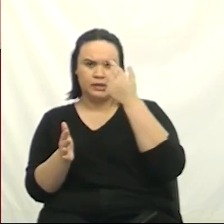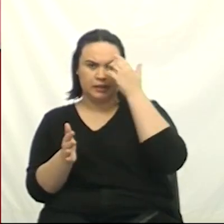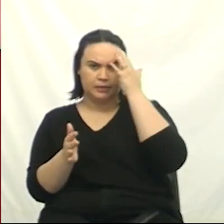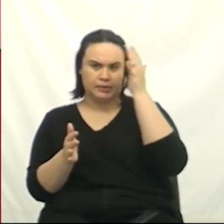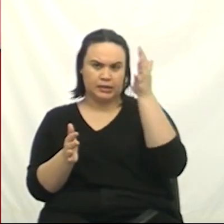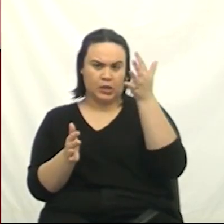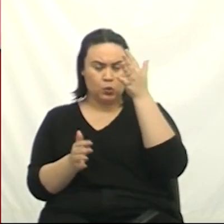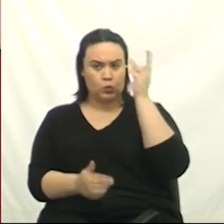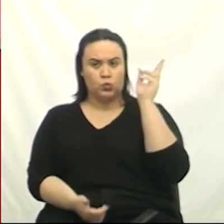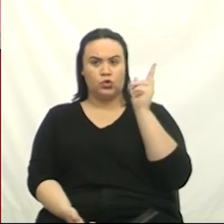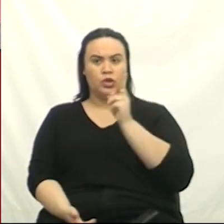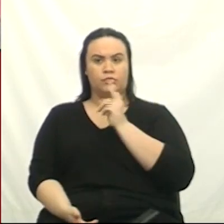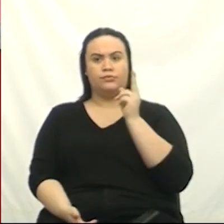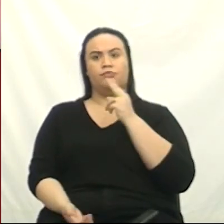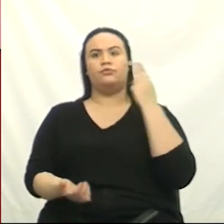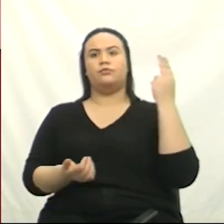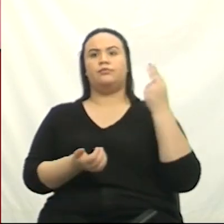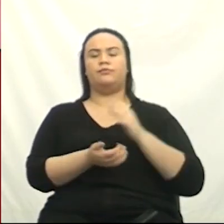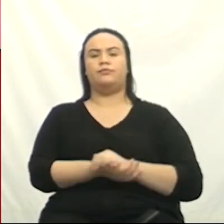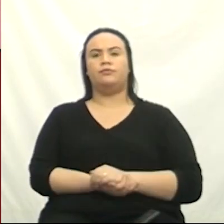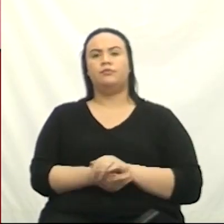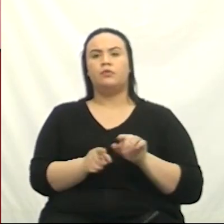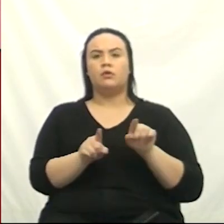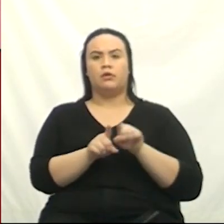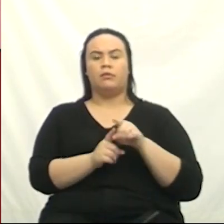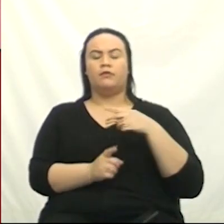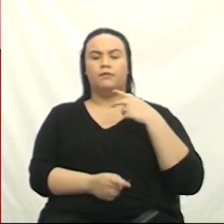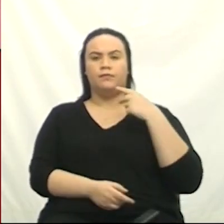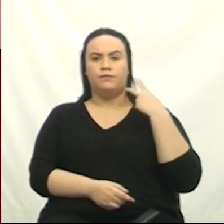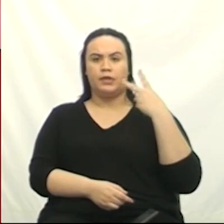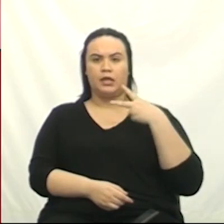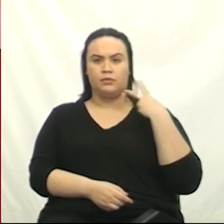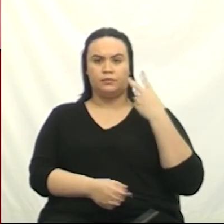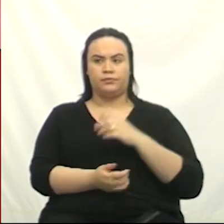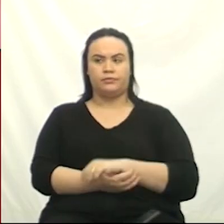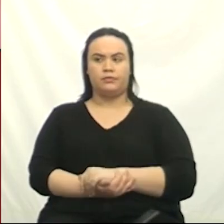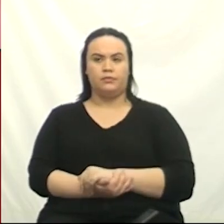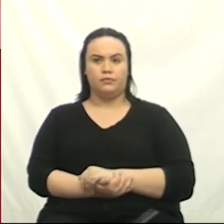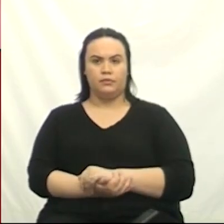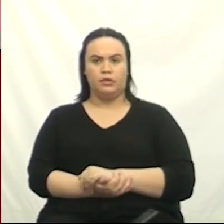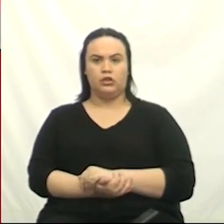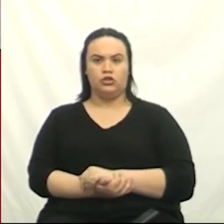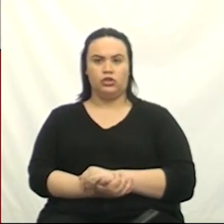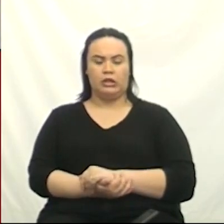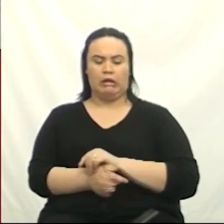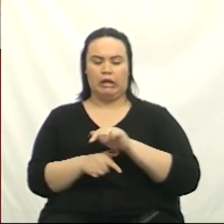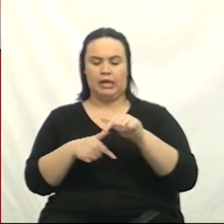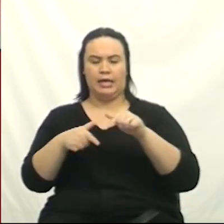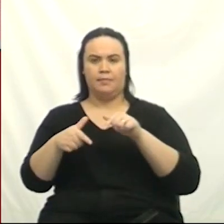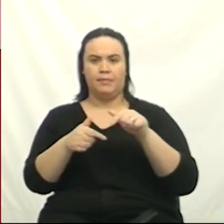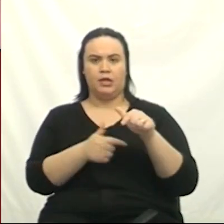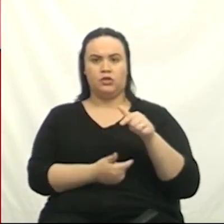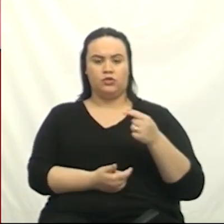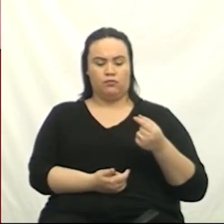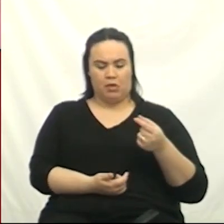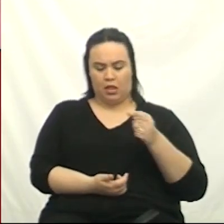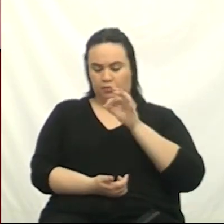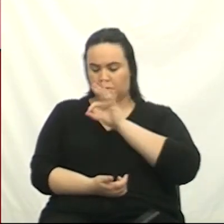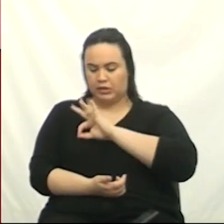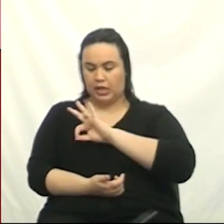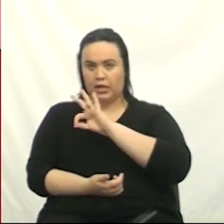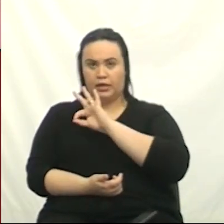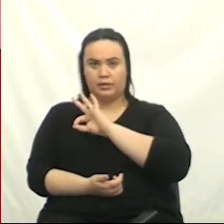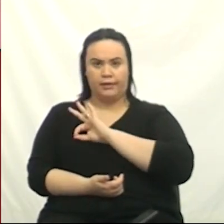imediato também vereadores se trata muito de emprego e renda na nossa cidade está